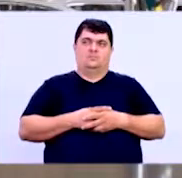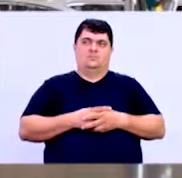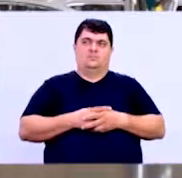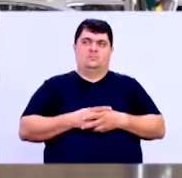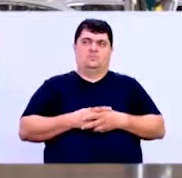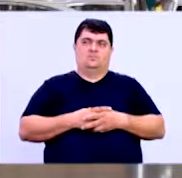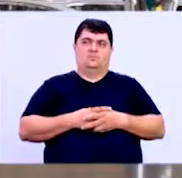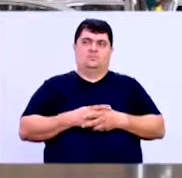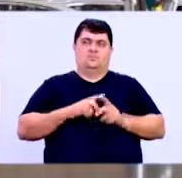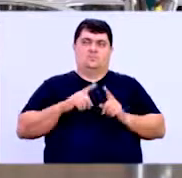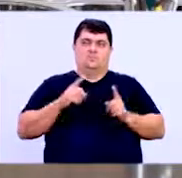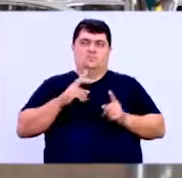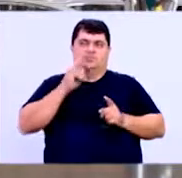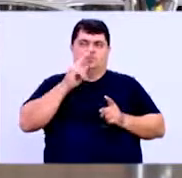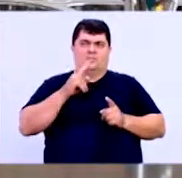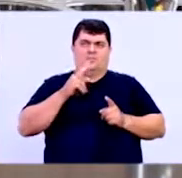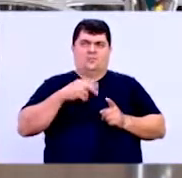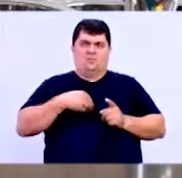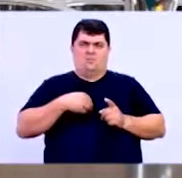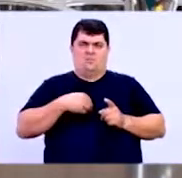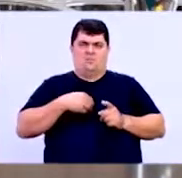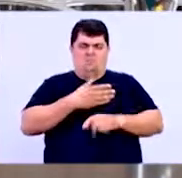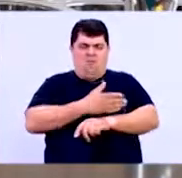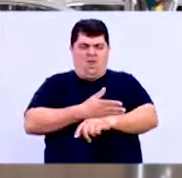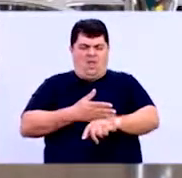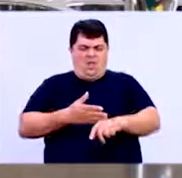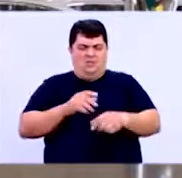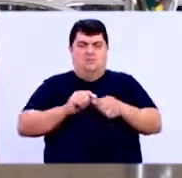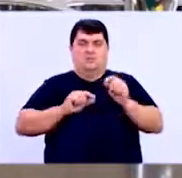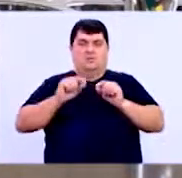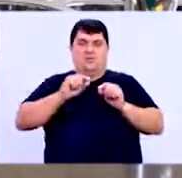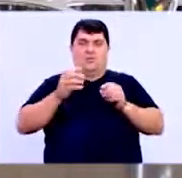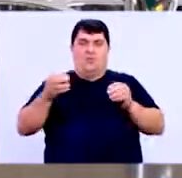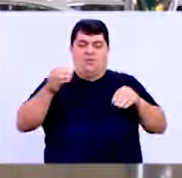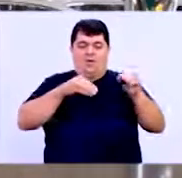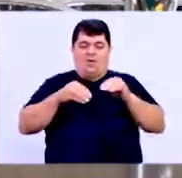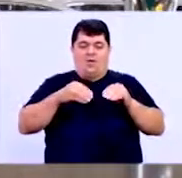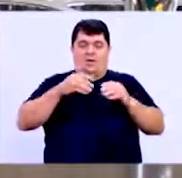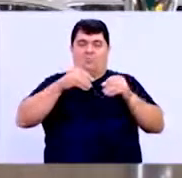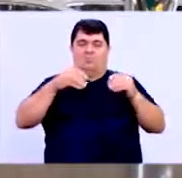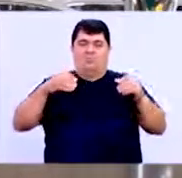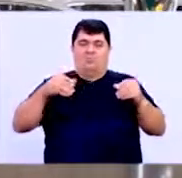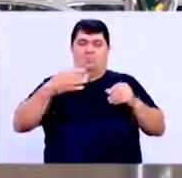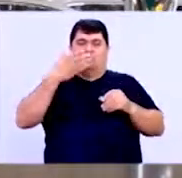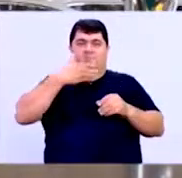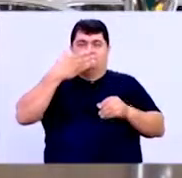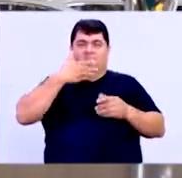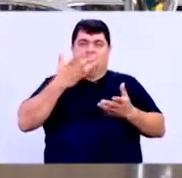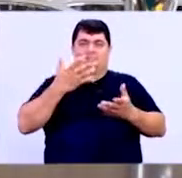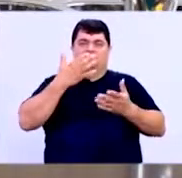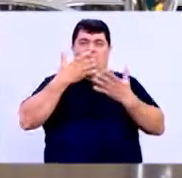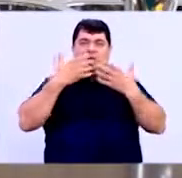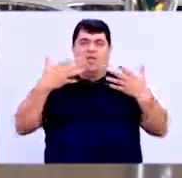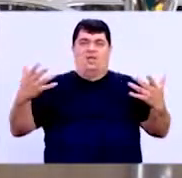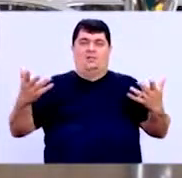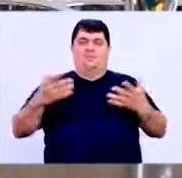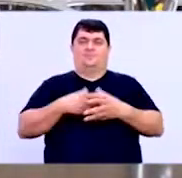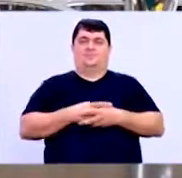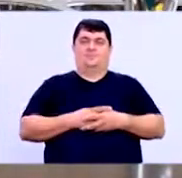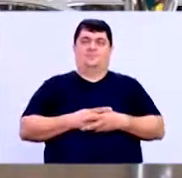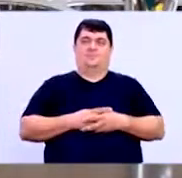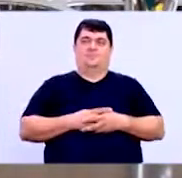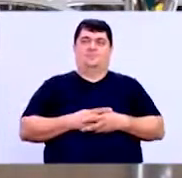massa, mas ele falou, Júnior, mas tá tão branco, a gente vai fazer o quê? Colocar o açafrão pra ficar bem amarelinho, assim, aquele